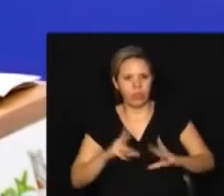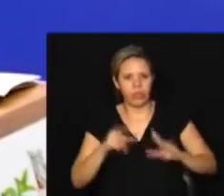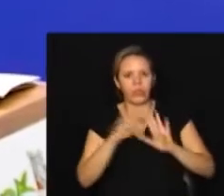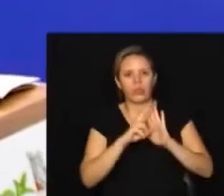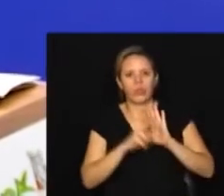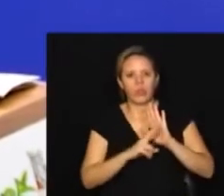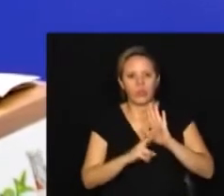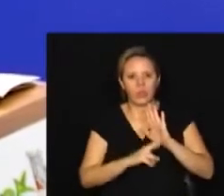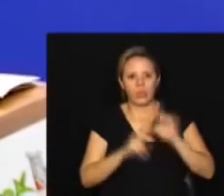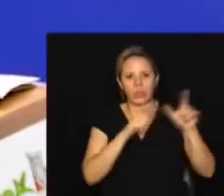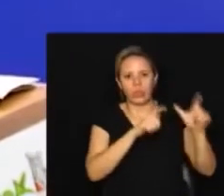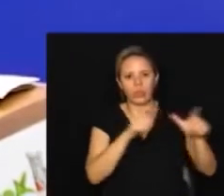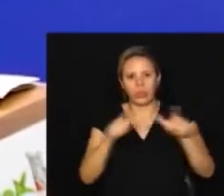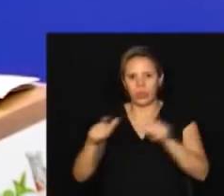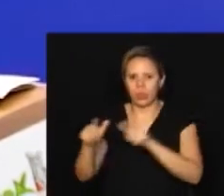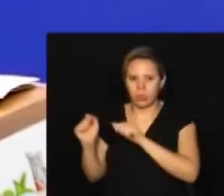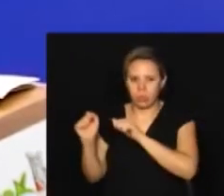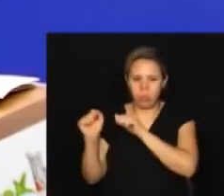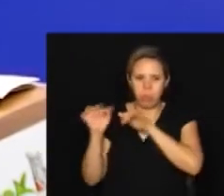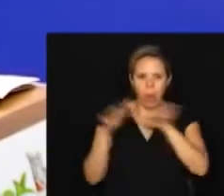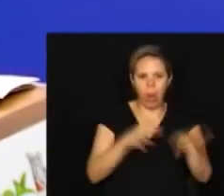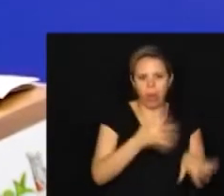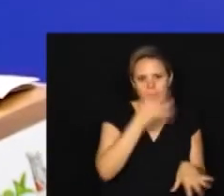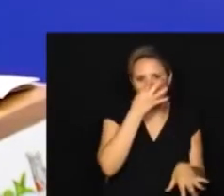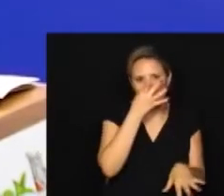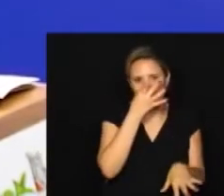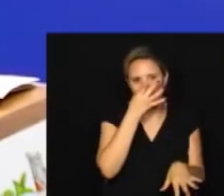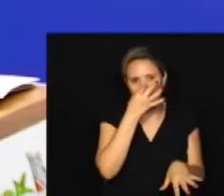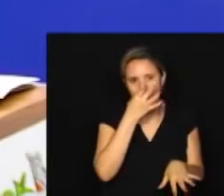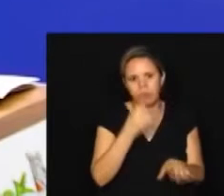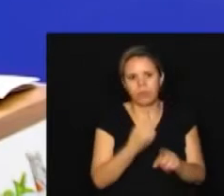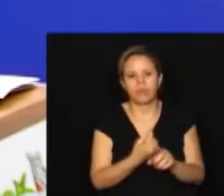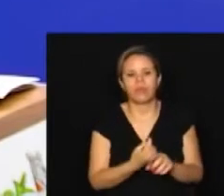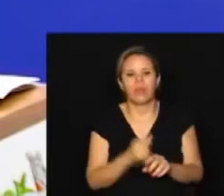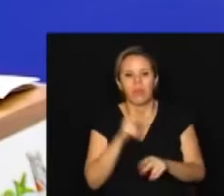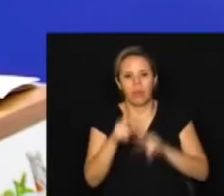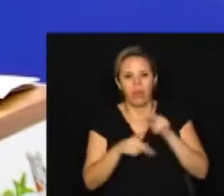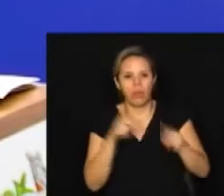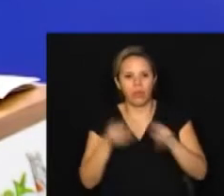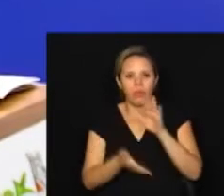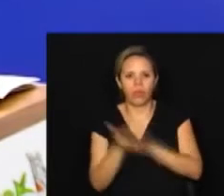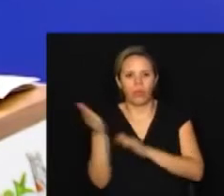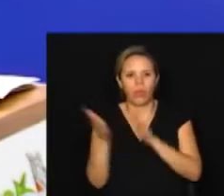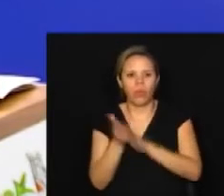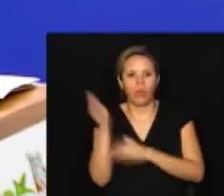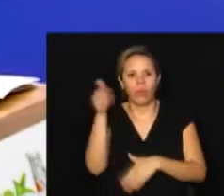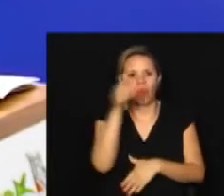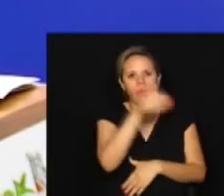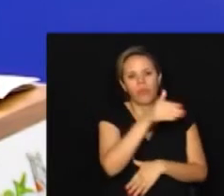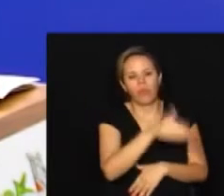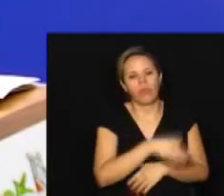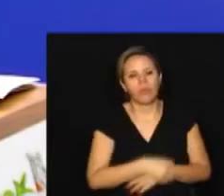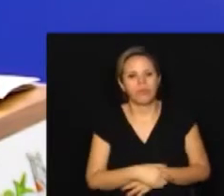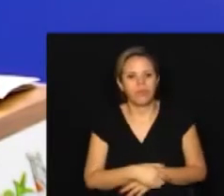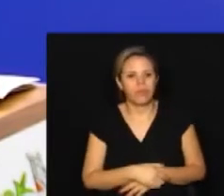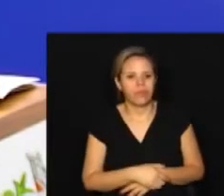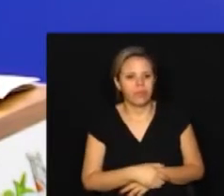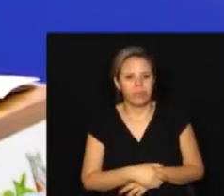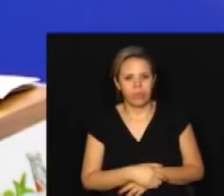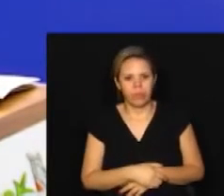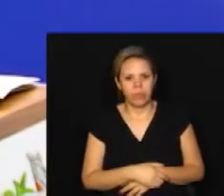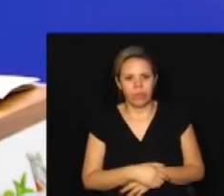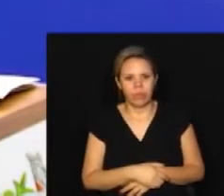medidas valem para os locais de concentração, deslocamento de torcedores e suas adjacências, ou